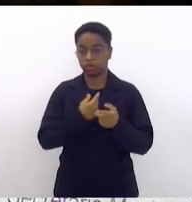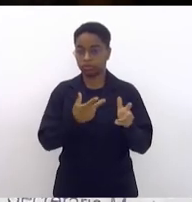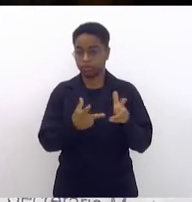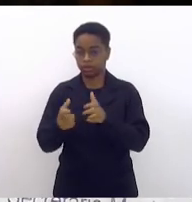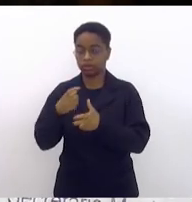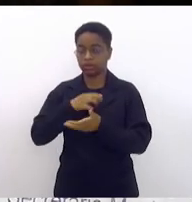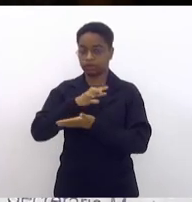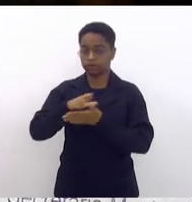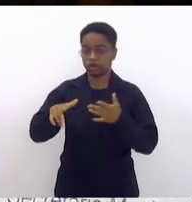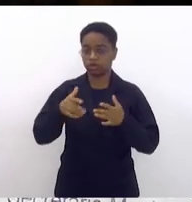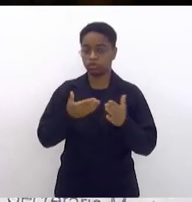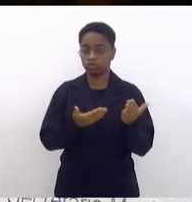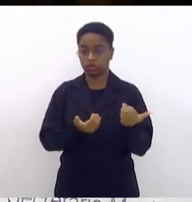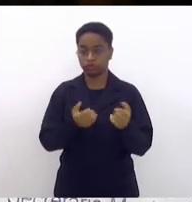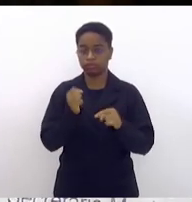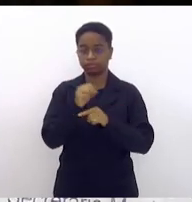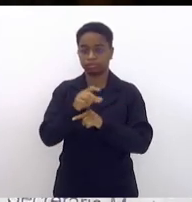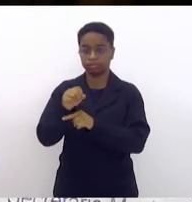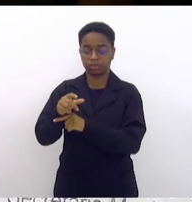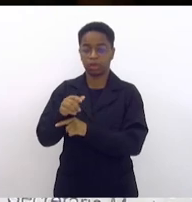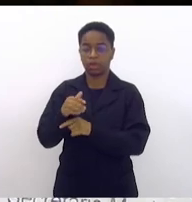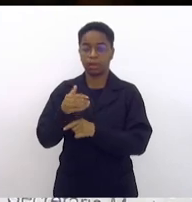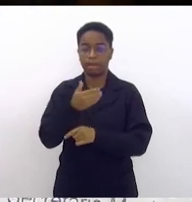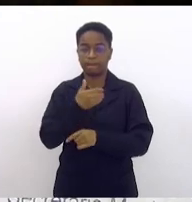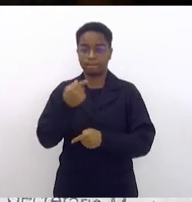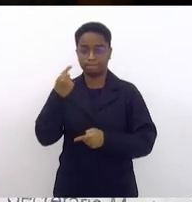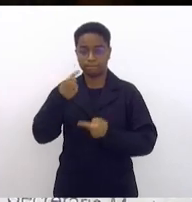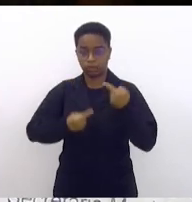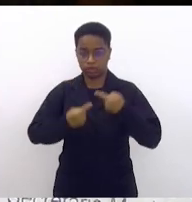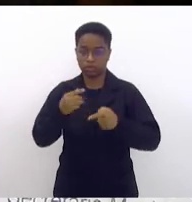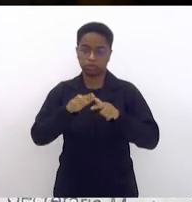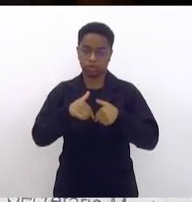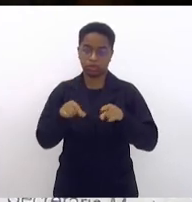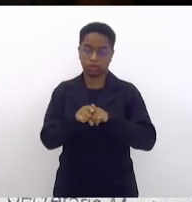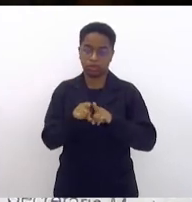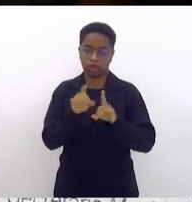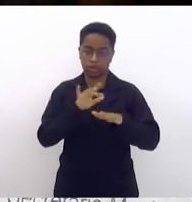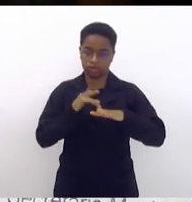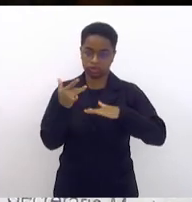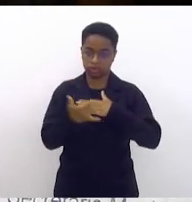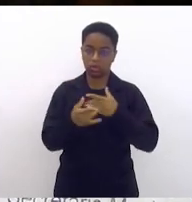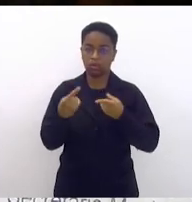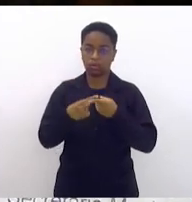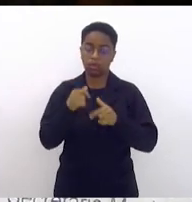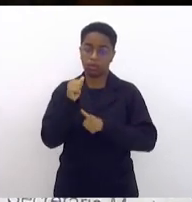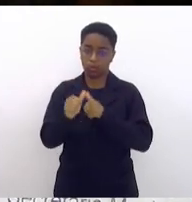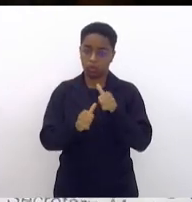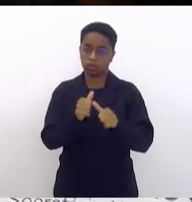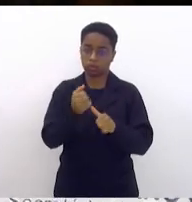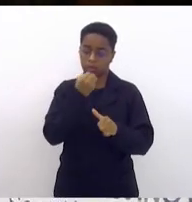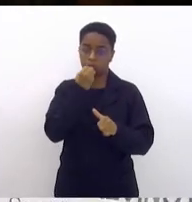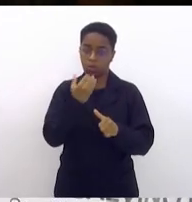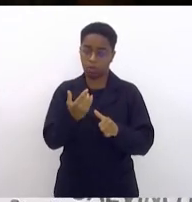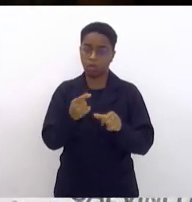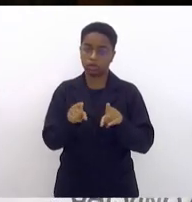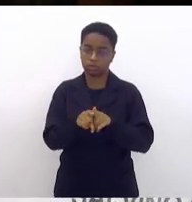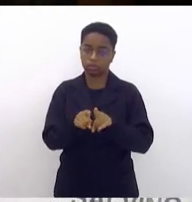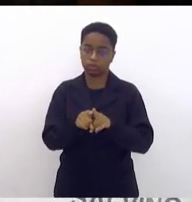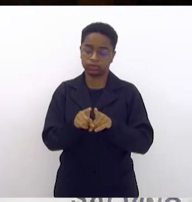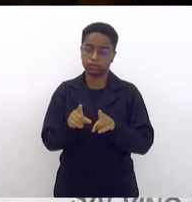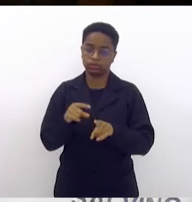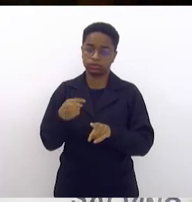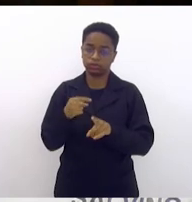política muito também por conta da rede social que é uma mudança muito drástica e boa em relação a à nossa